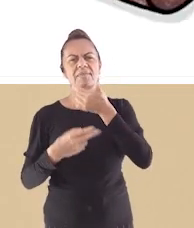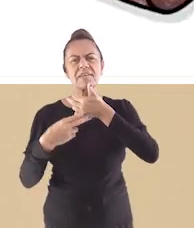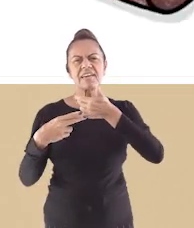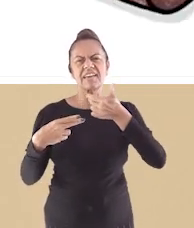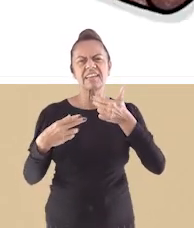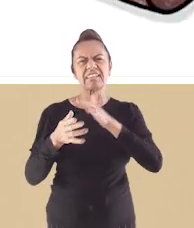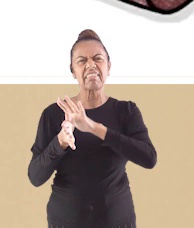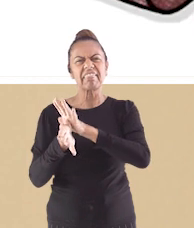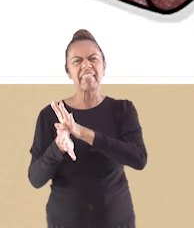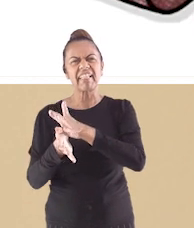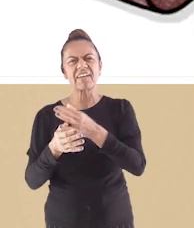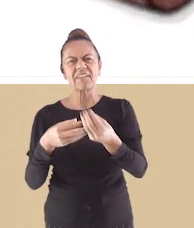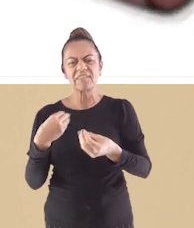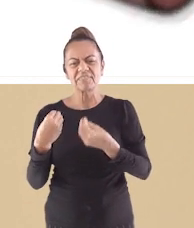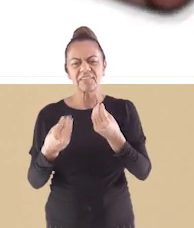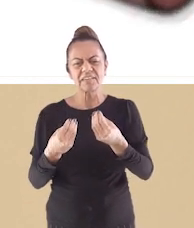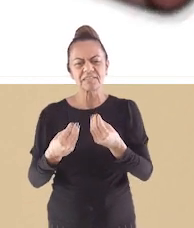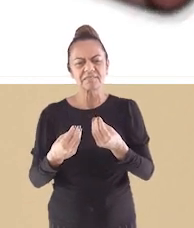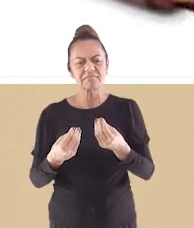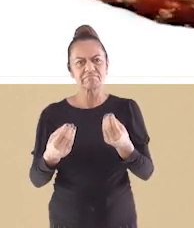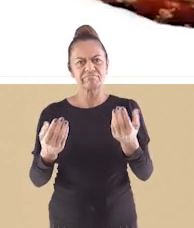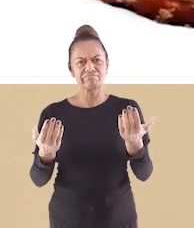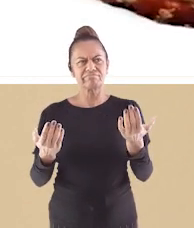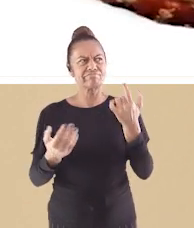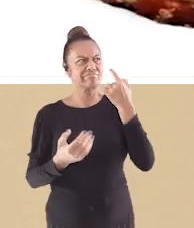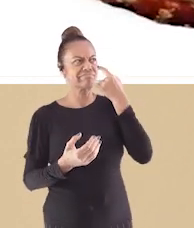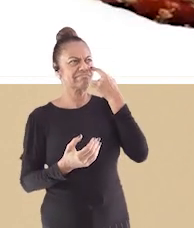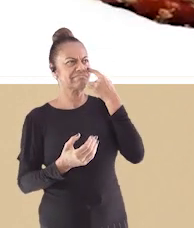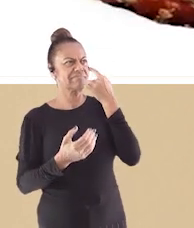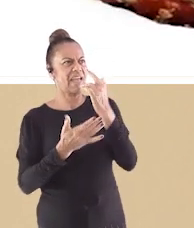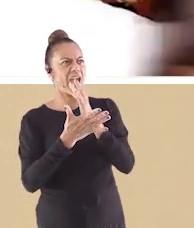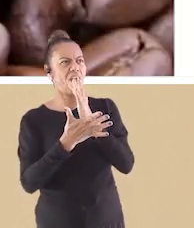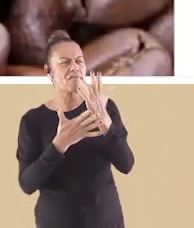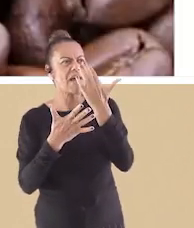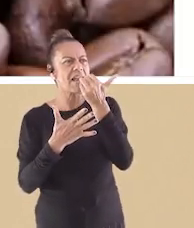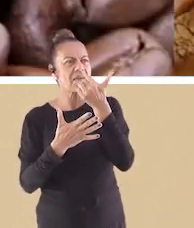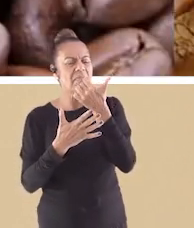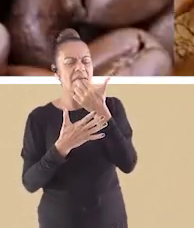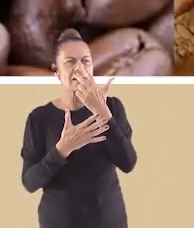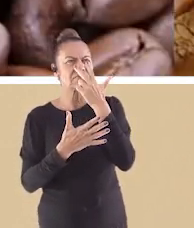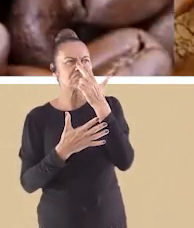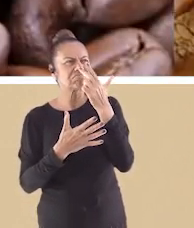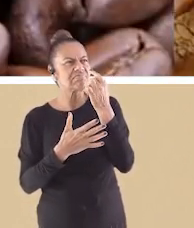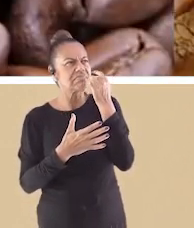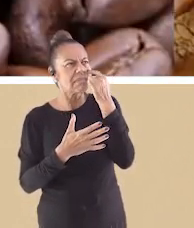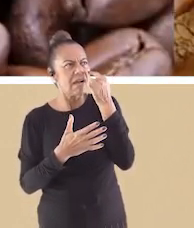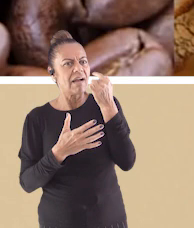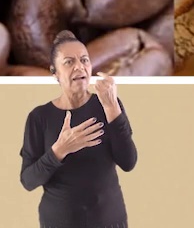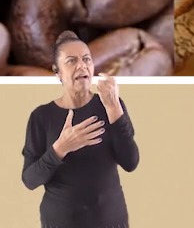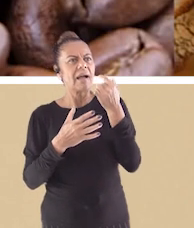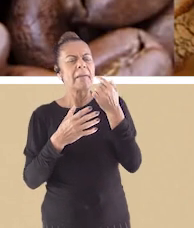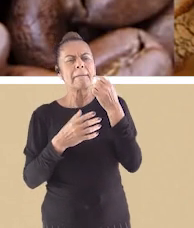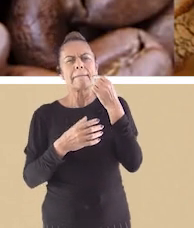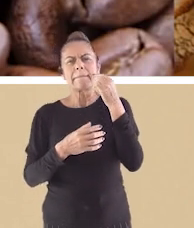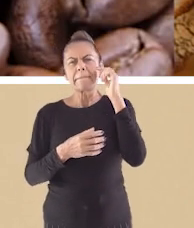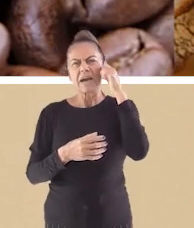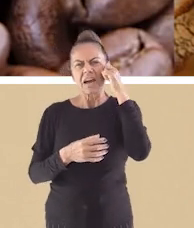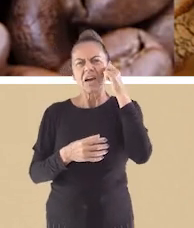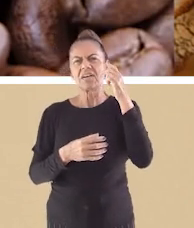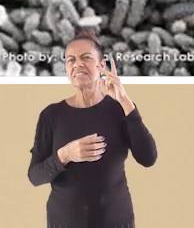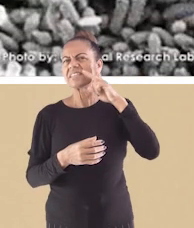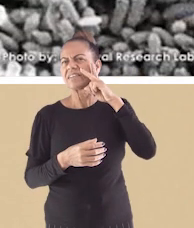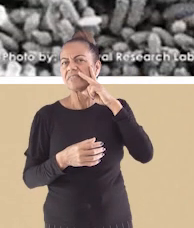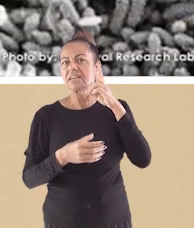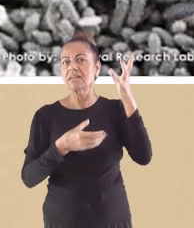Alguns dos nossos alimentos favoritos parecem mais com isso do que com esse outro. Isso acontece porque o café, pão, queijo, cerveja e até o chocolate